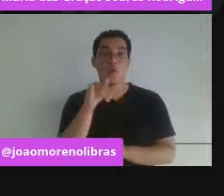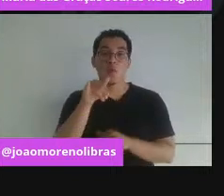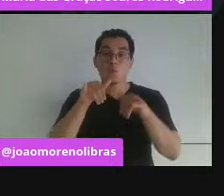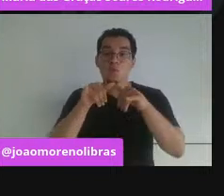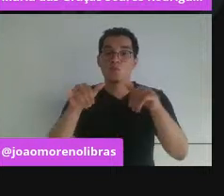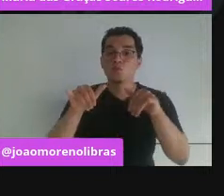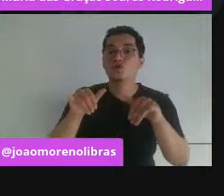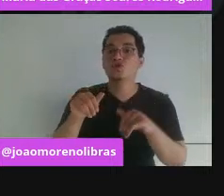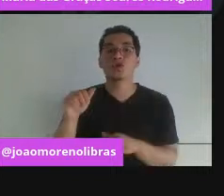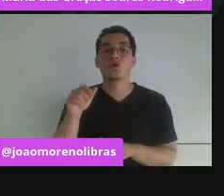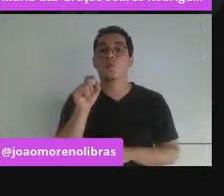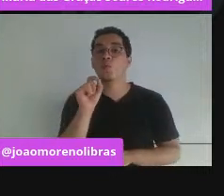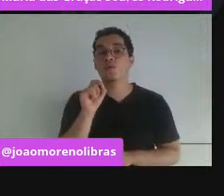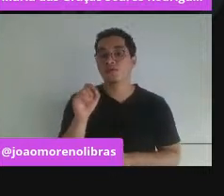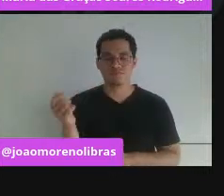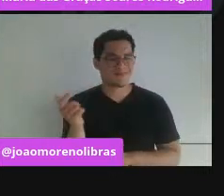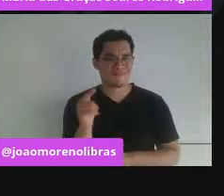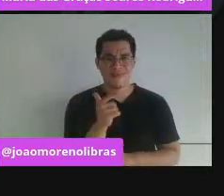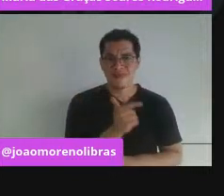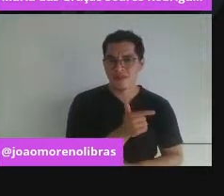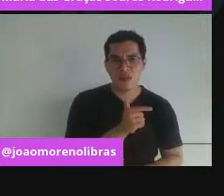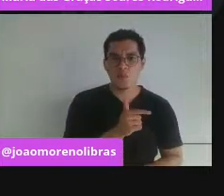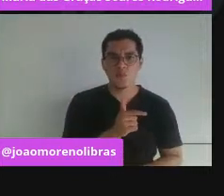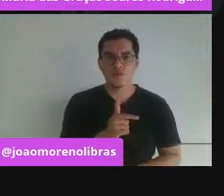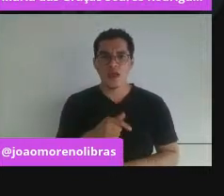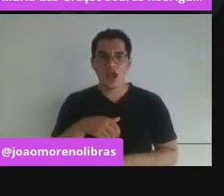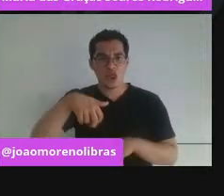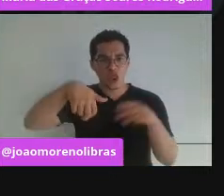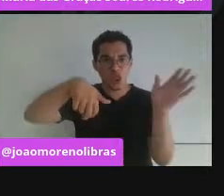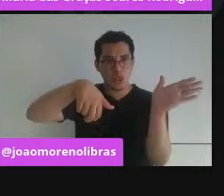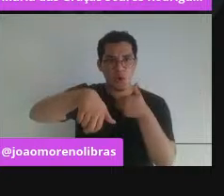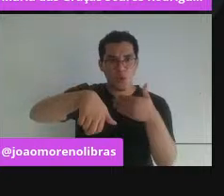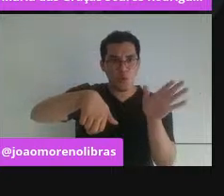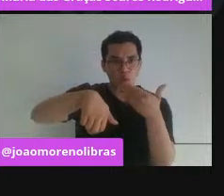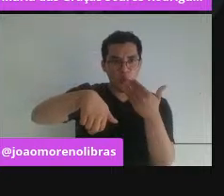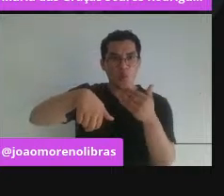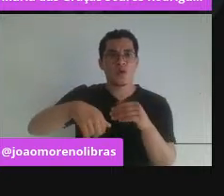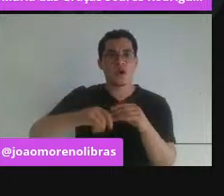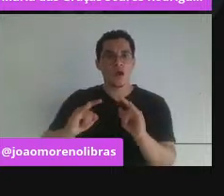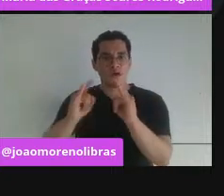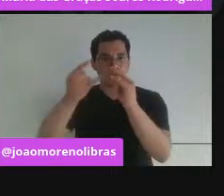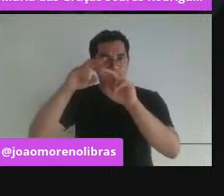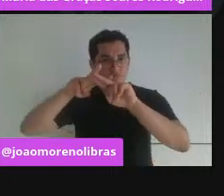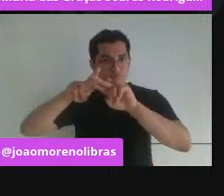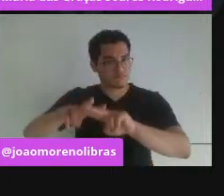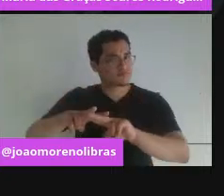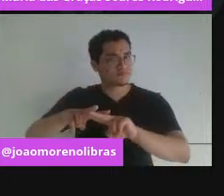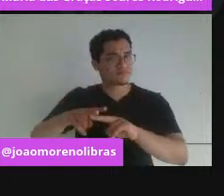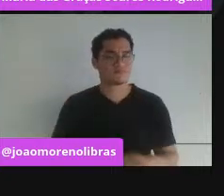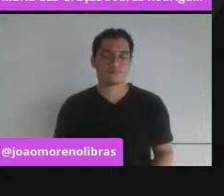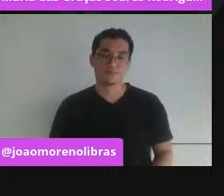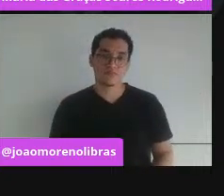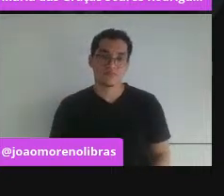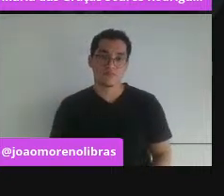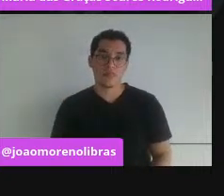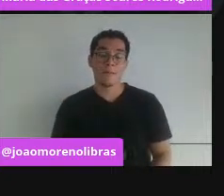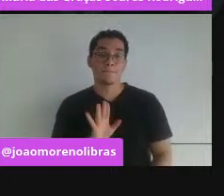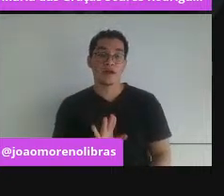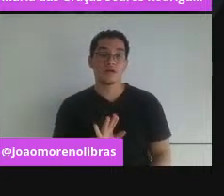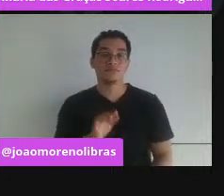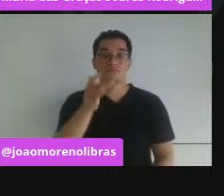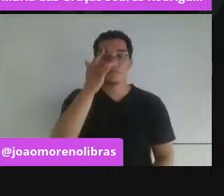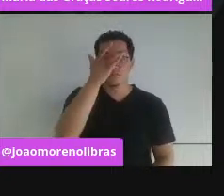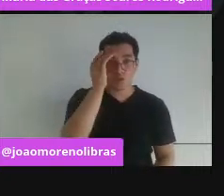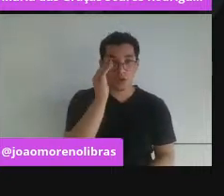Presas obrigadas a sentar em formigueiro discordam. Para situar os interlocutores, né, quanto à matéria